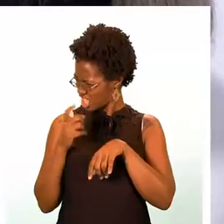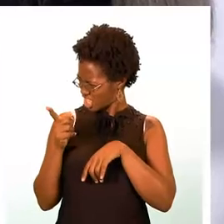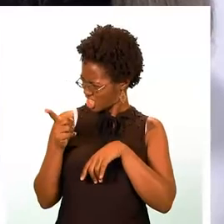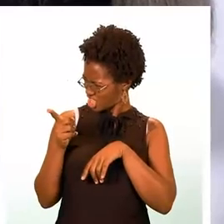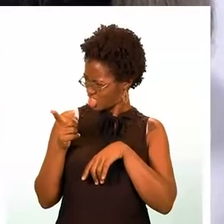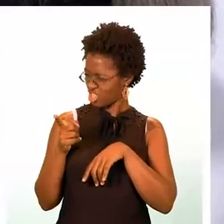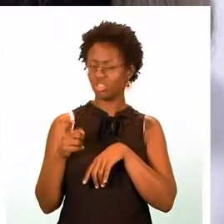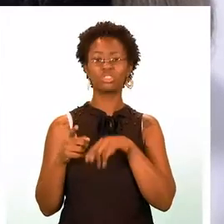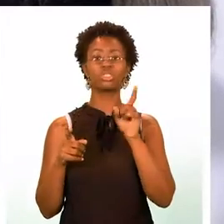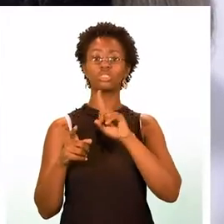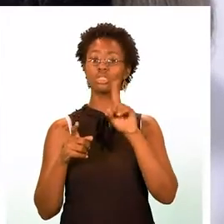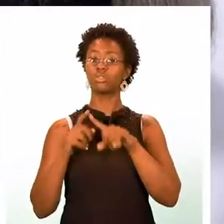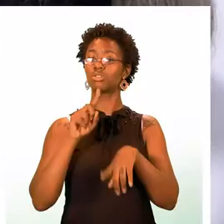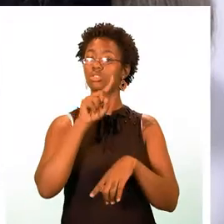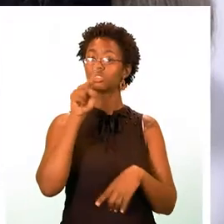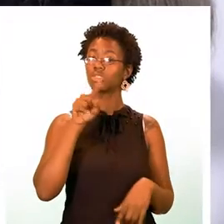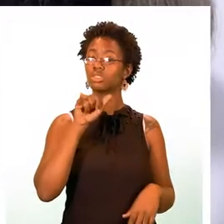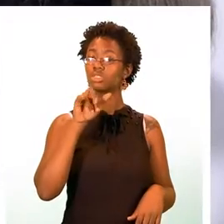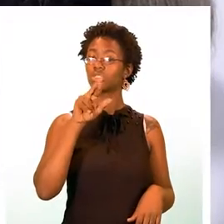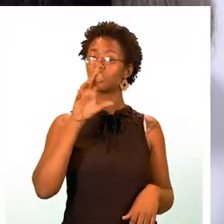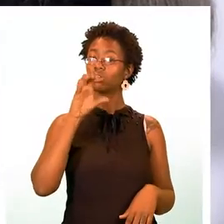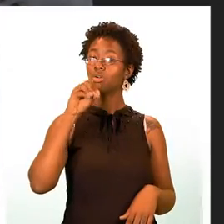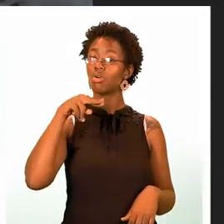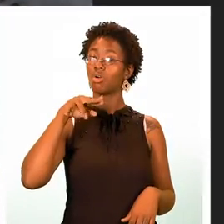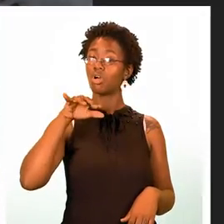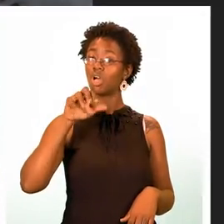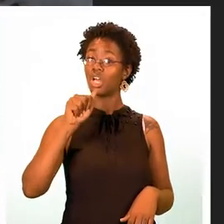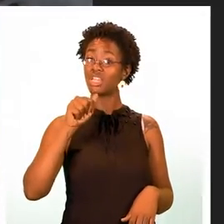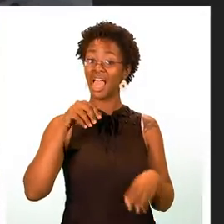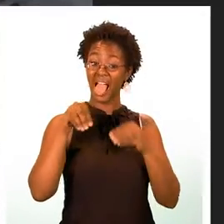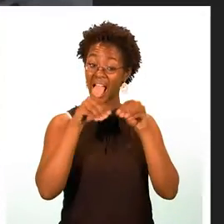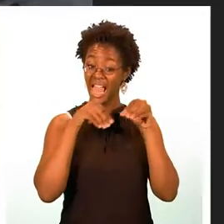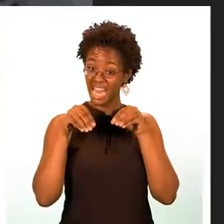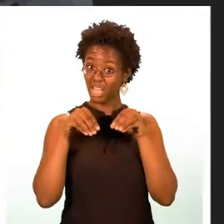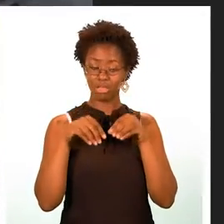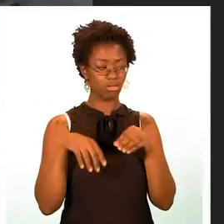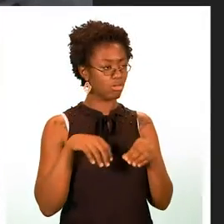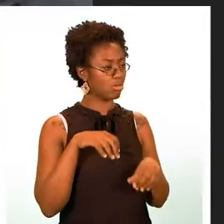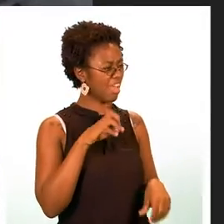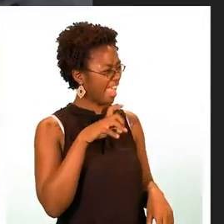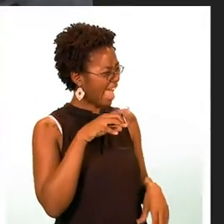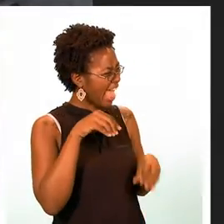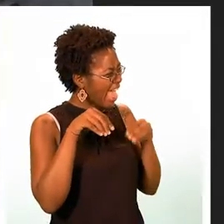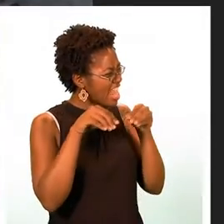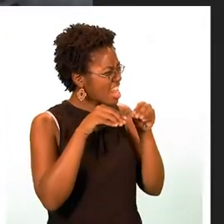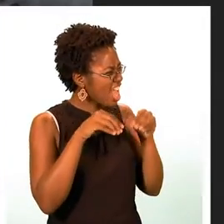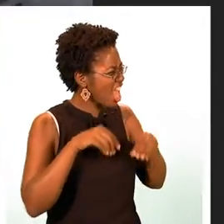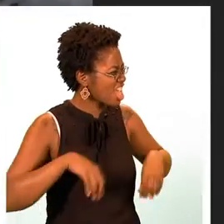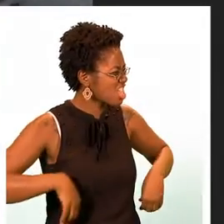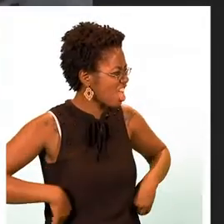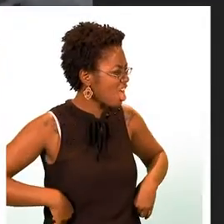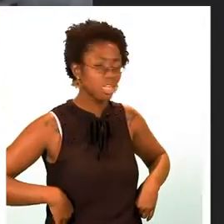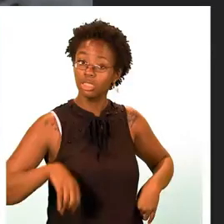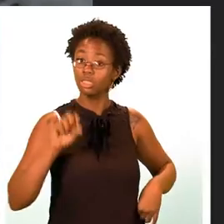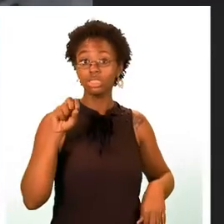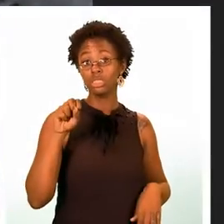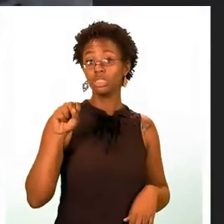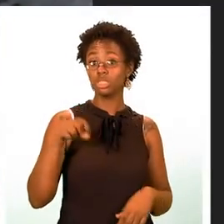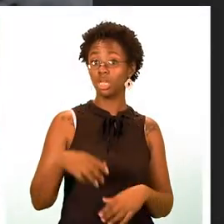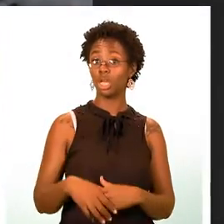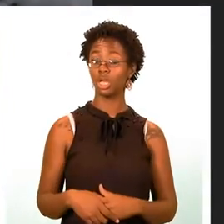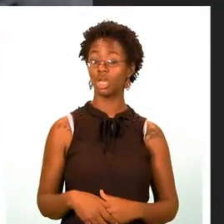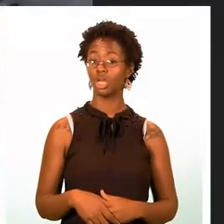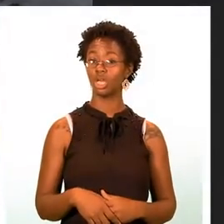vidro. Não, isso é zircônia, é areia. Zircônia é feita de areia?